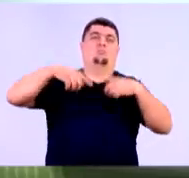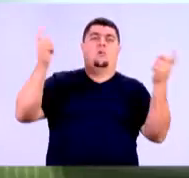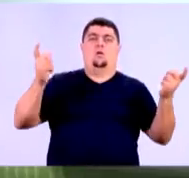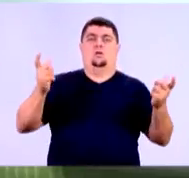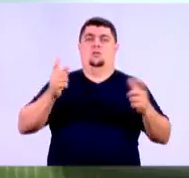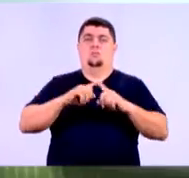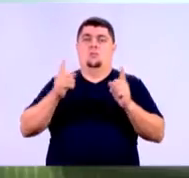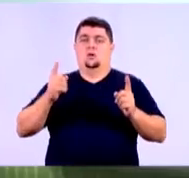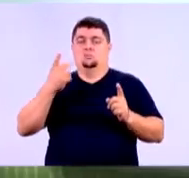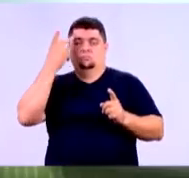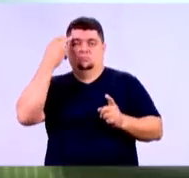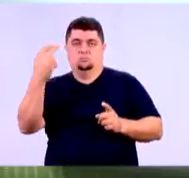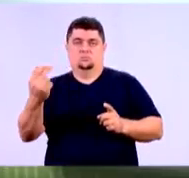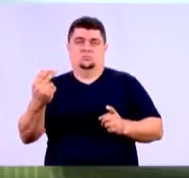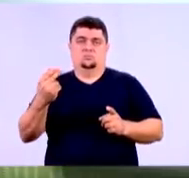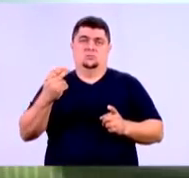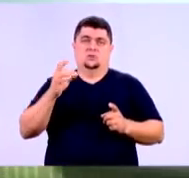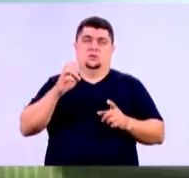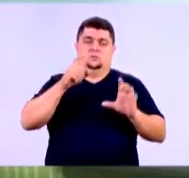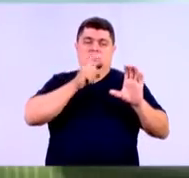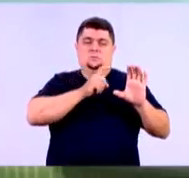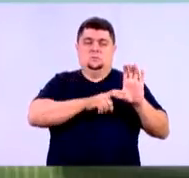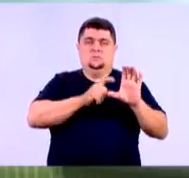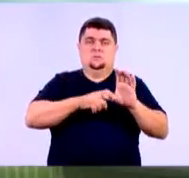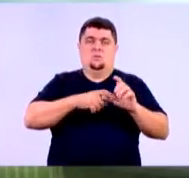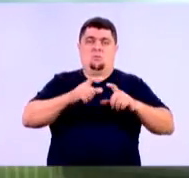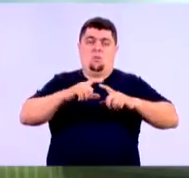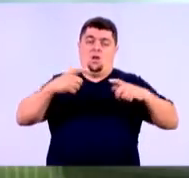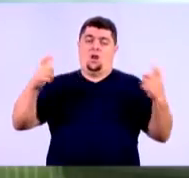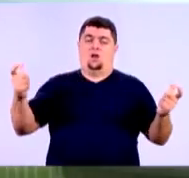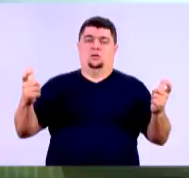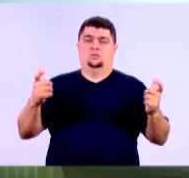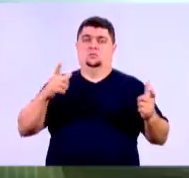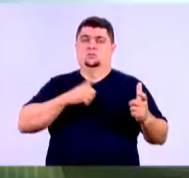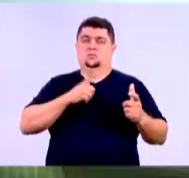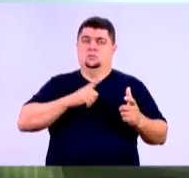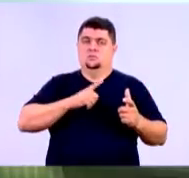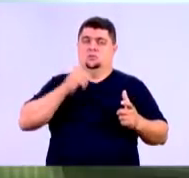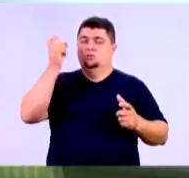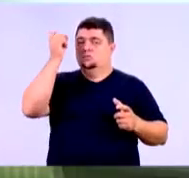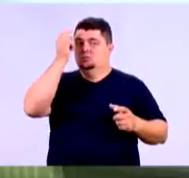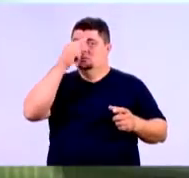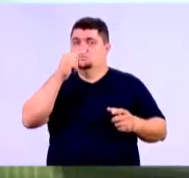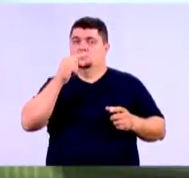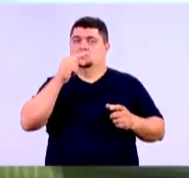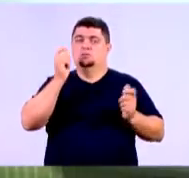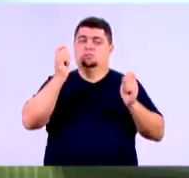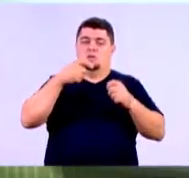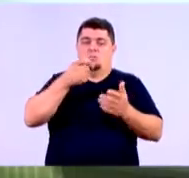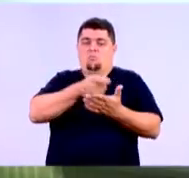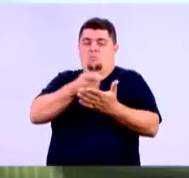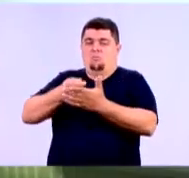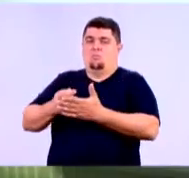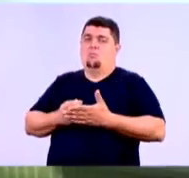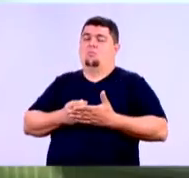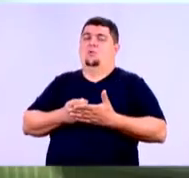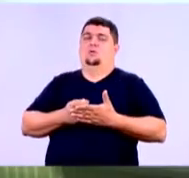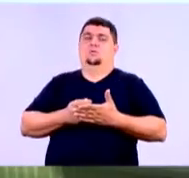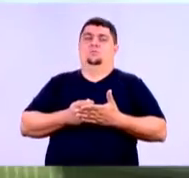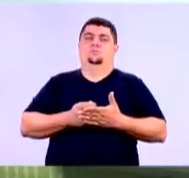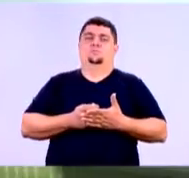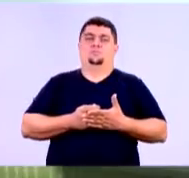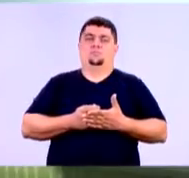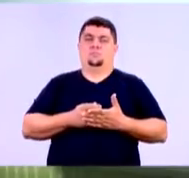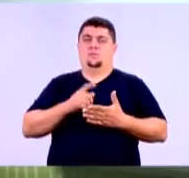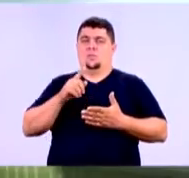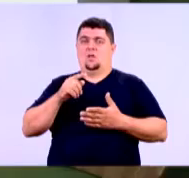Mas normalmente, quando o endividamento aumenta muito, isso tende a dificultar a capacidade da empresa de pagar suas contas. Então,